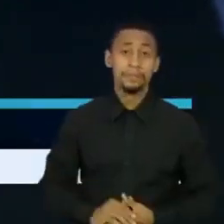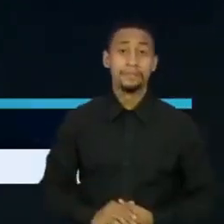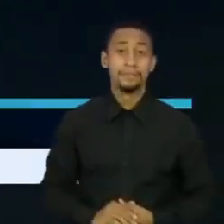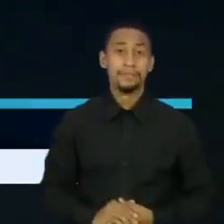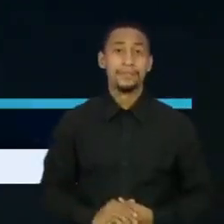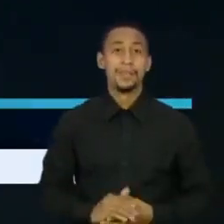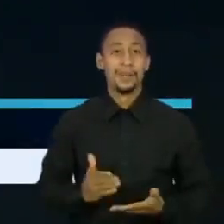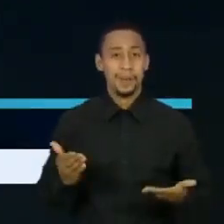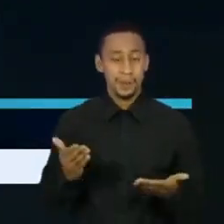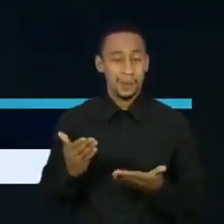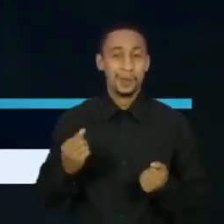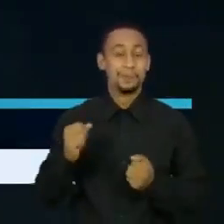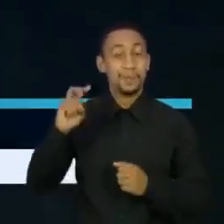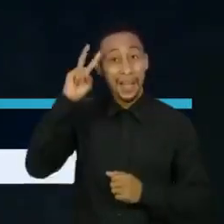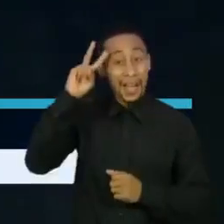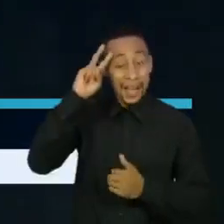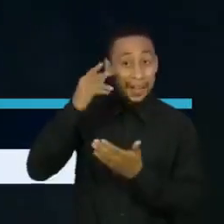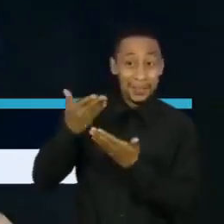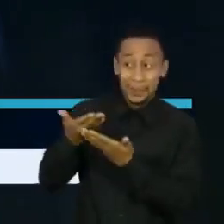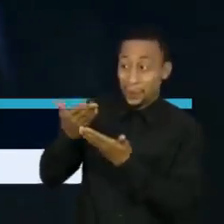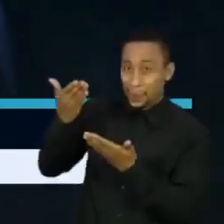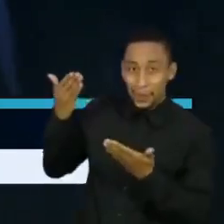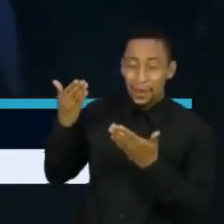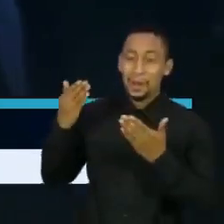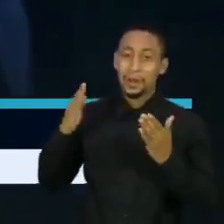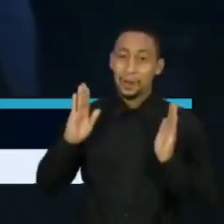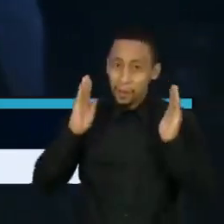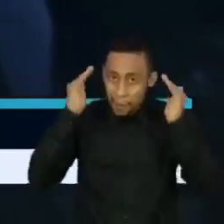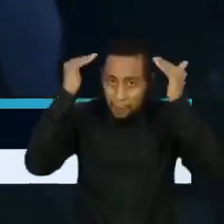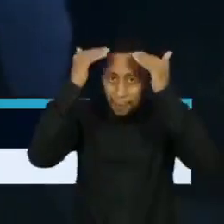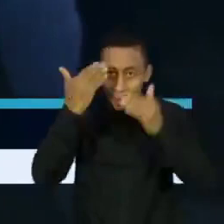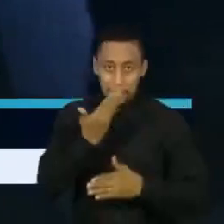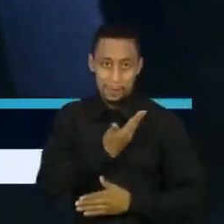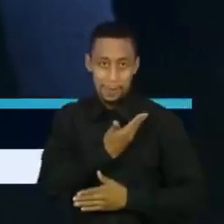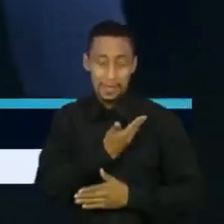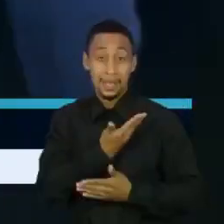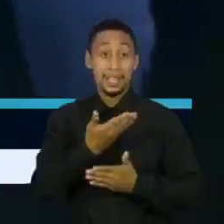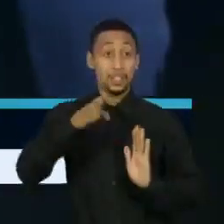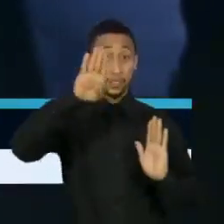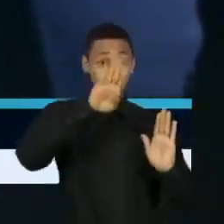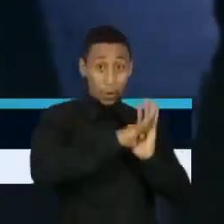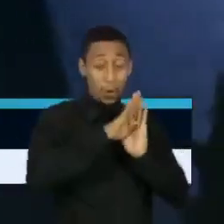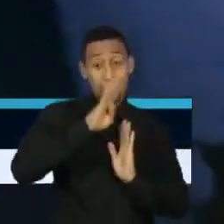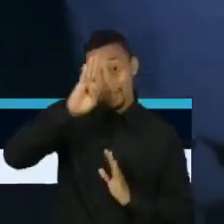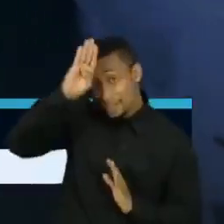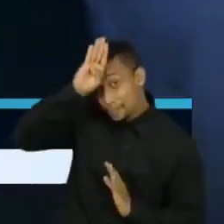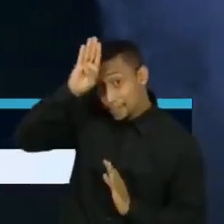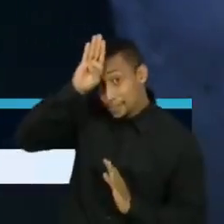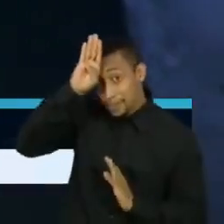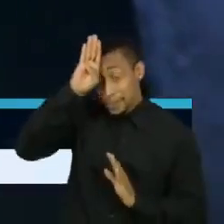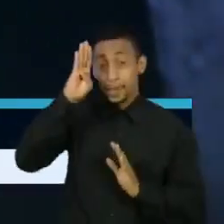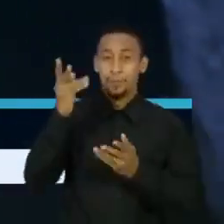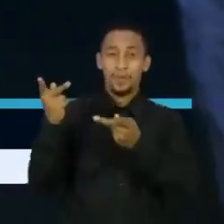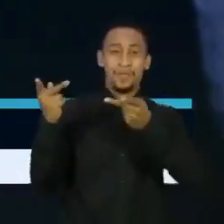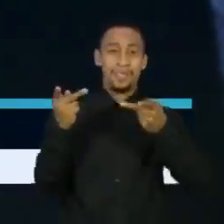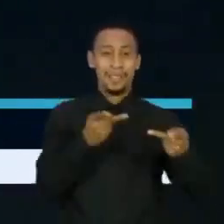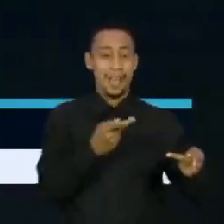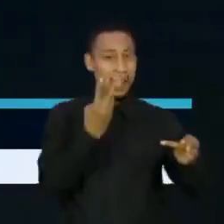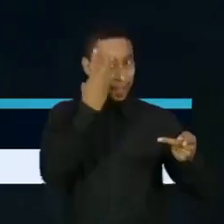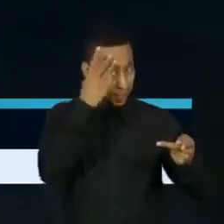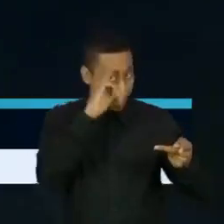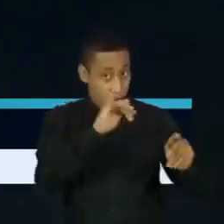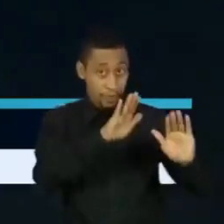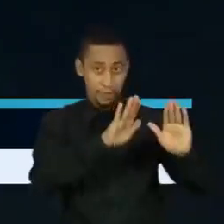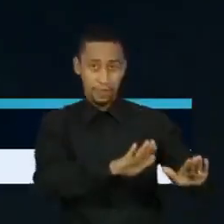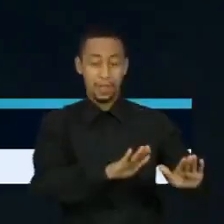E agora uma viagem histórica. O Papa Francisco chegou hoje ao Iraque para uma visita de 3 dias. É a primeira vez que o líder da Igreja Católica